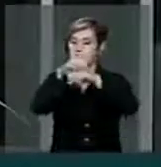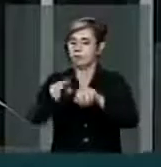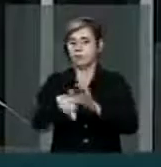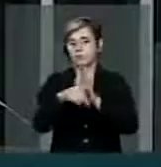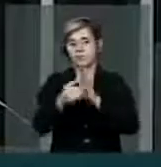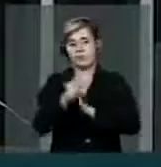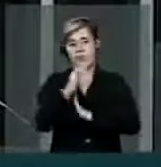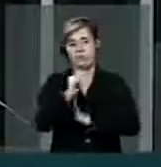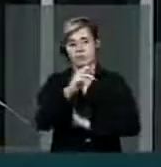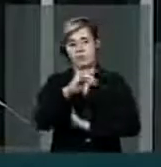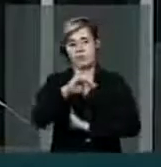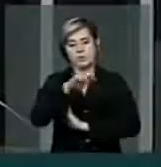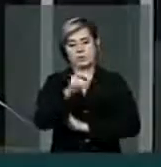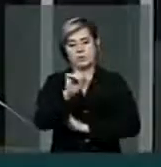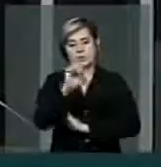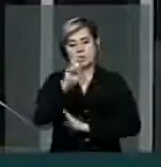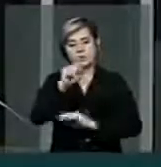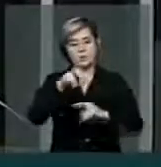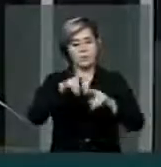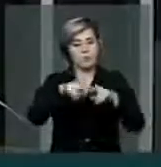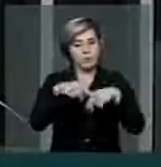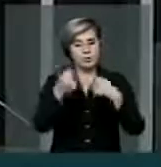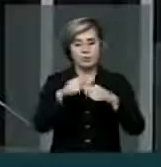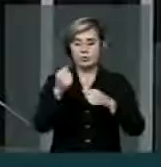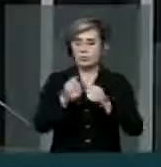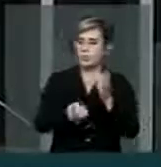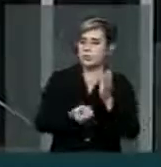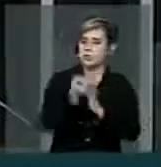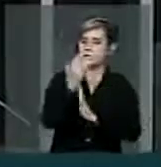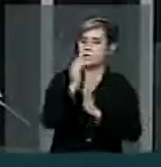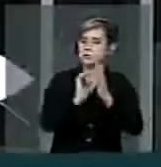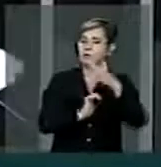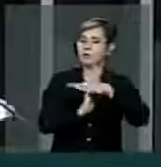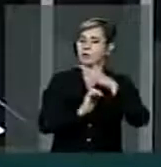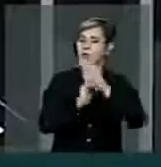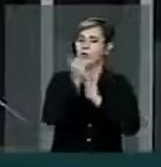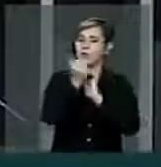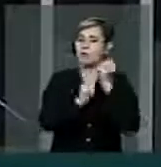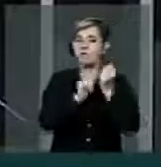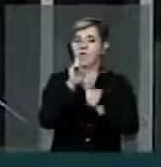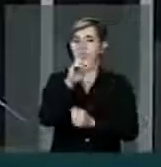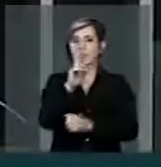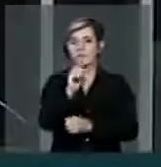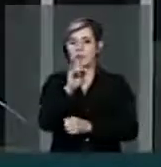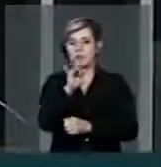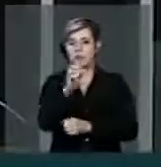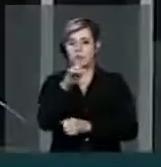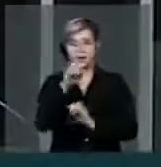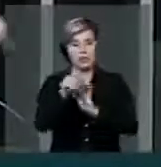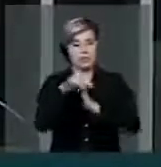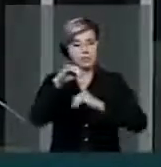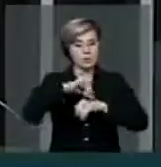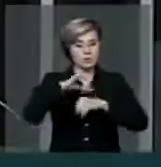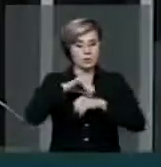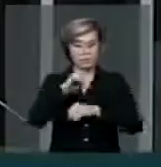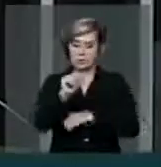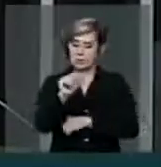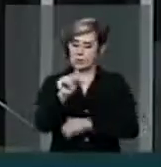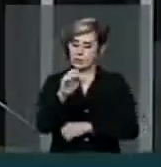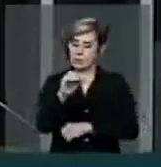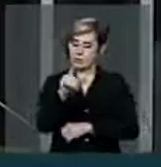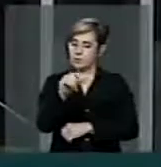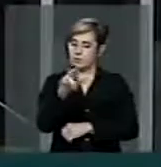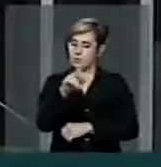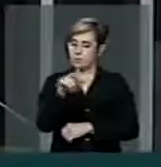portanto, senhor presidente, a implantação da fábrica de roletes lá em nossa cidade, na capital do Maranhão, em São Luís. Outro ponto que a Vale